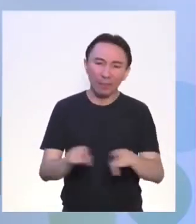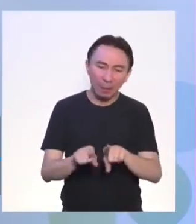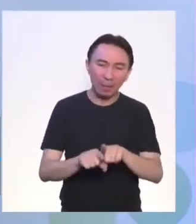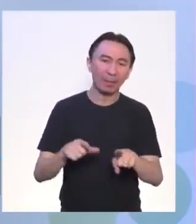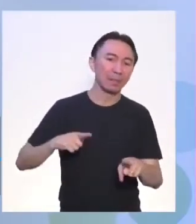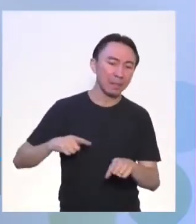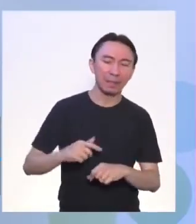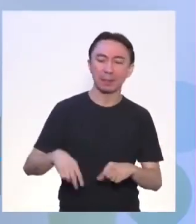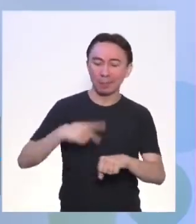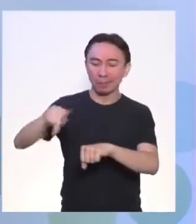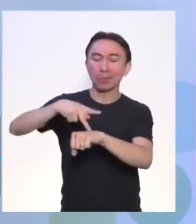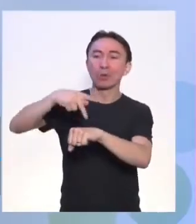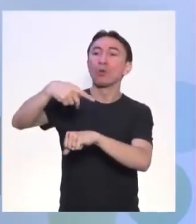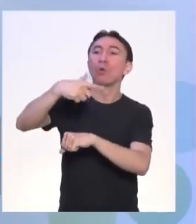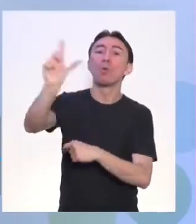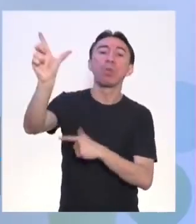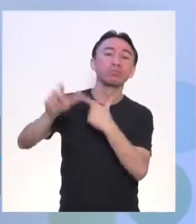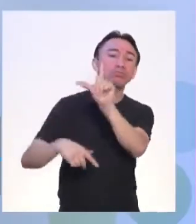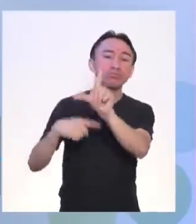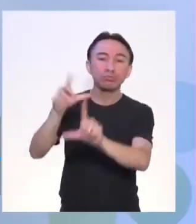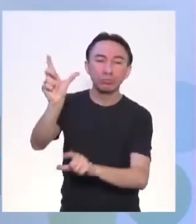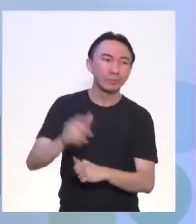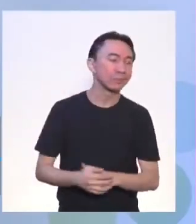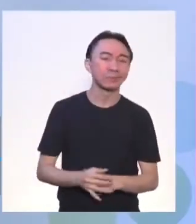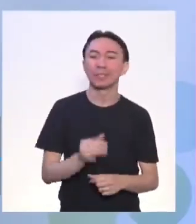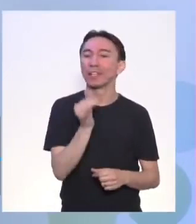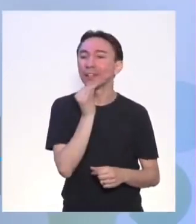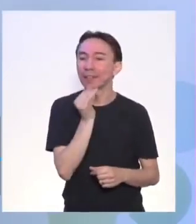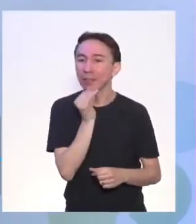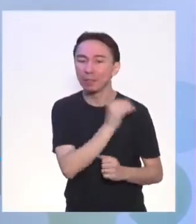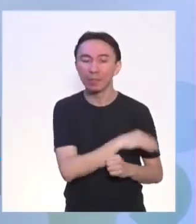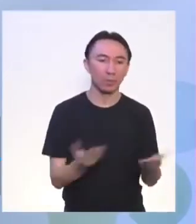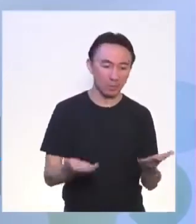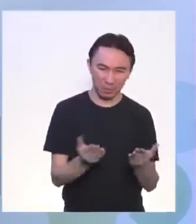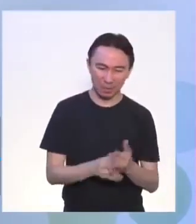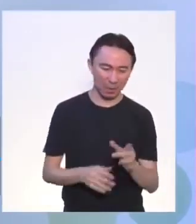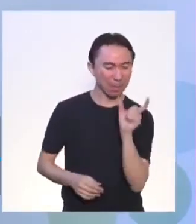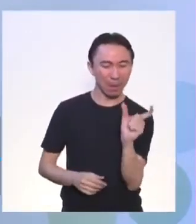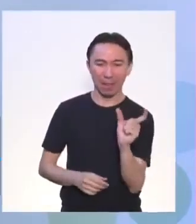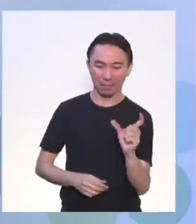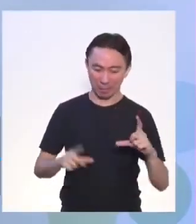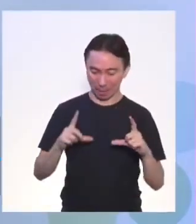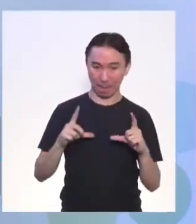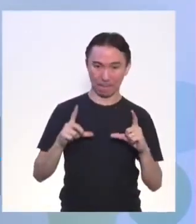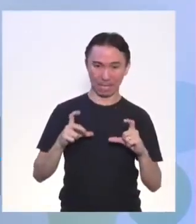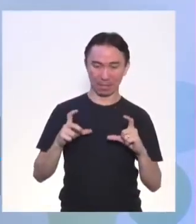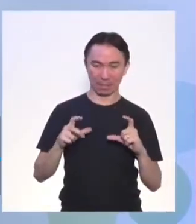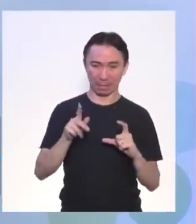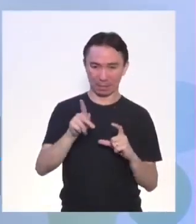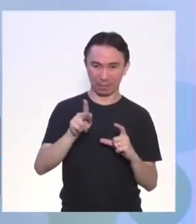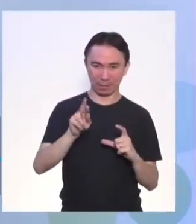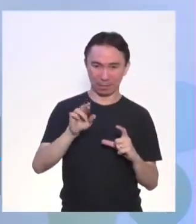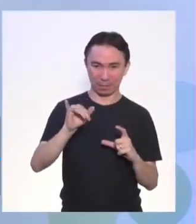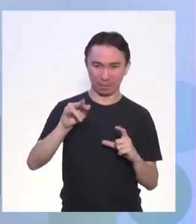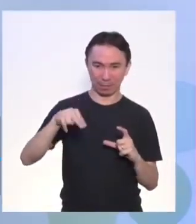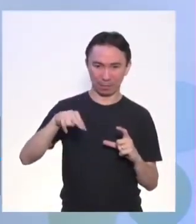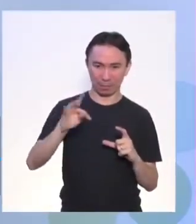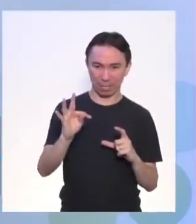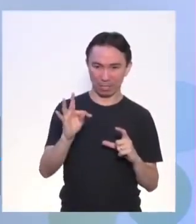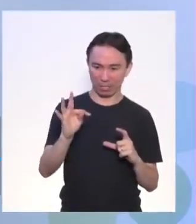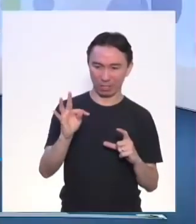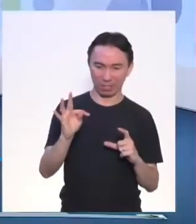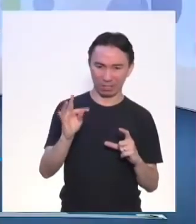né? Então, por exemplo, dar um print, né? Não fazia parte do nosso vocabulário, muito menos o português,